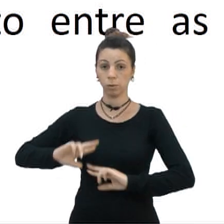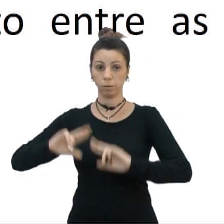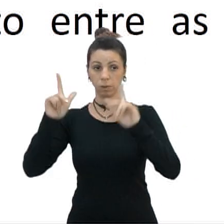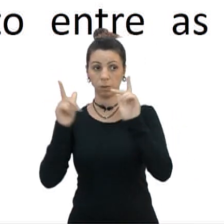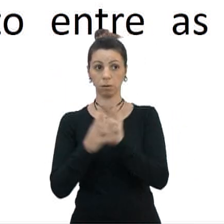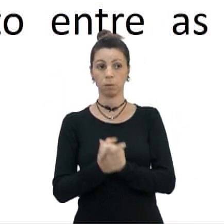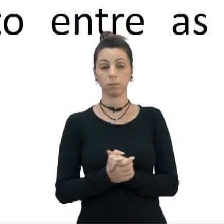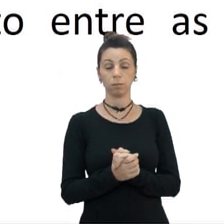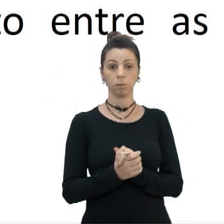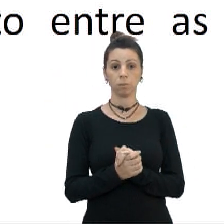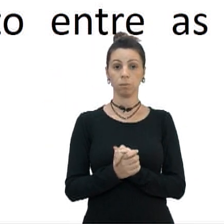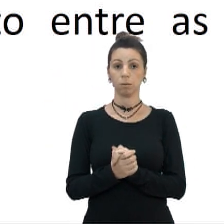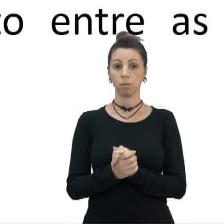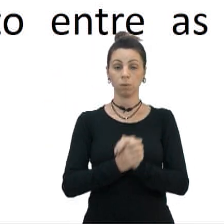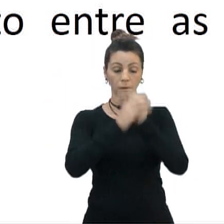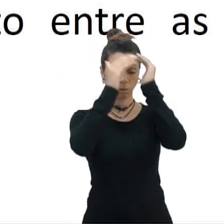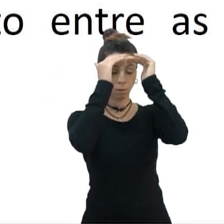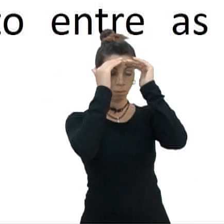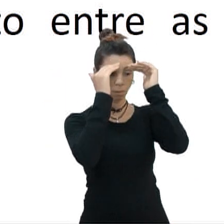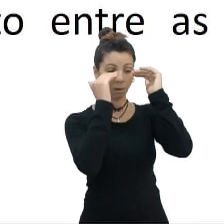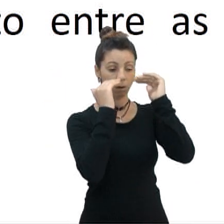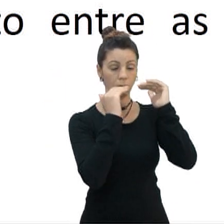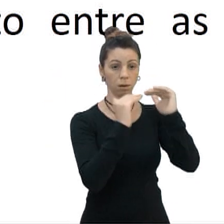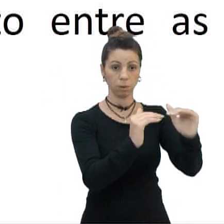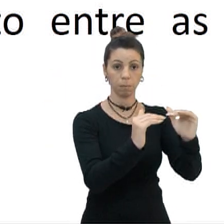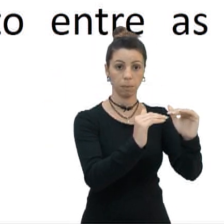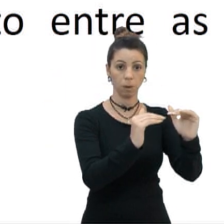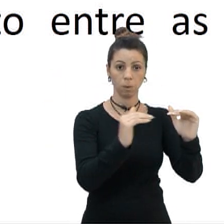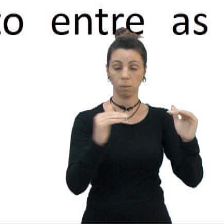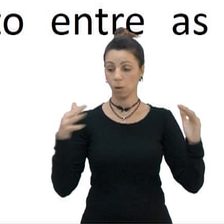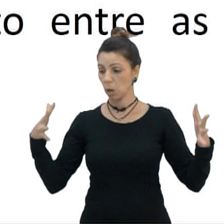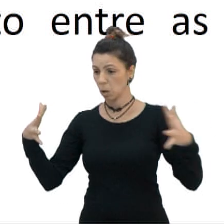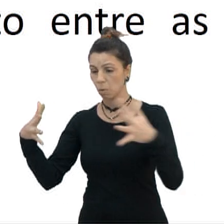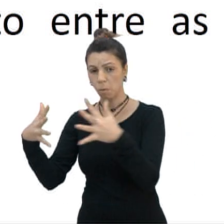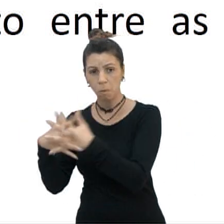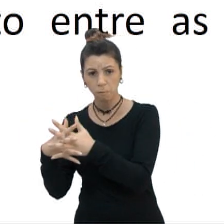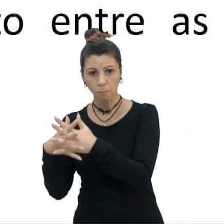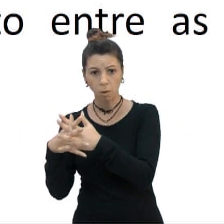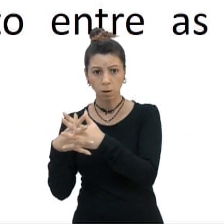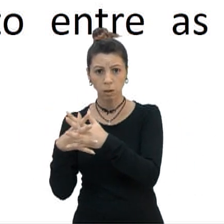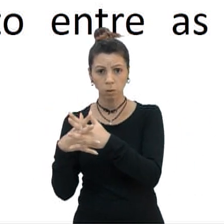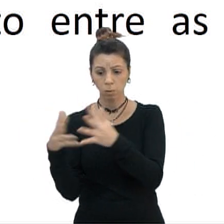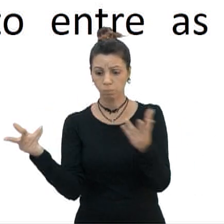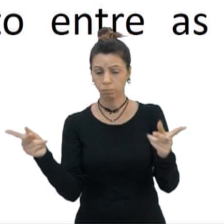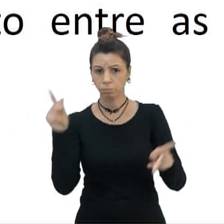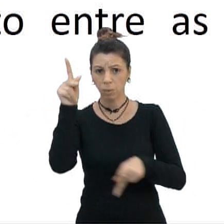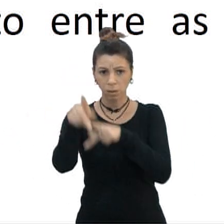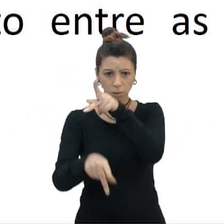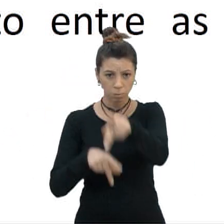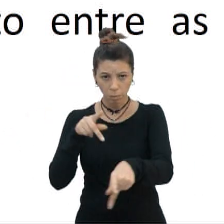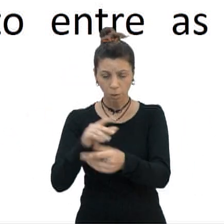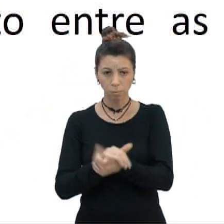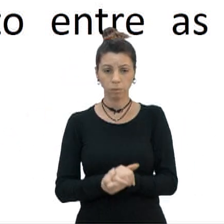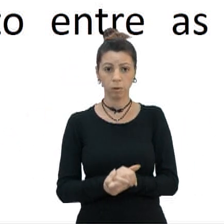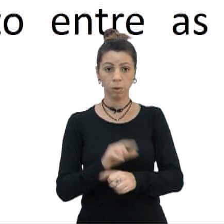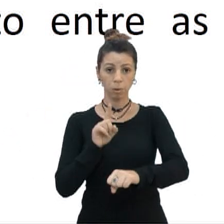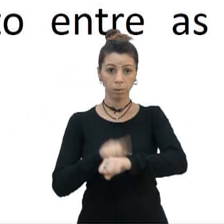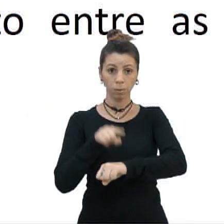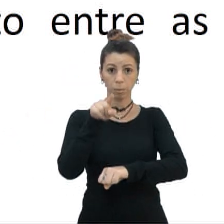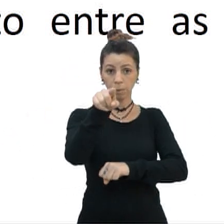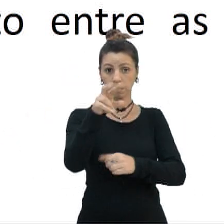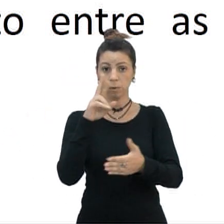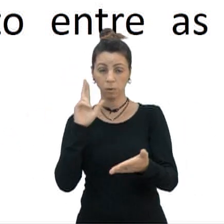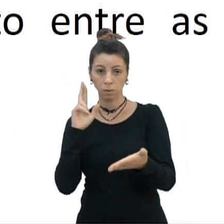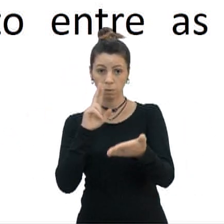tanto respeito quanto conflito entre as pessoas? Vou deixar um tempo para vocês responder essa